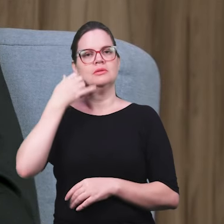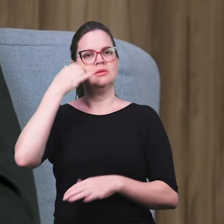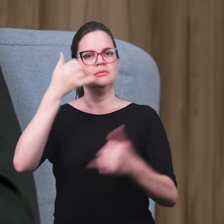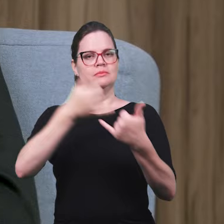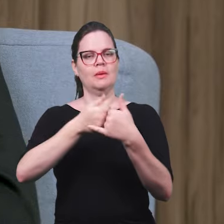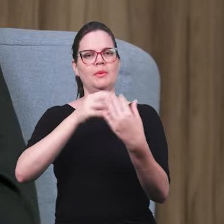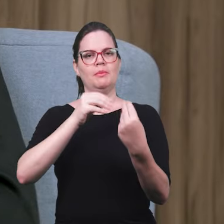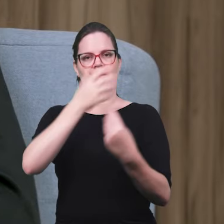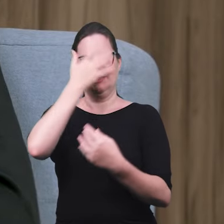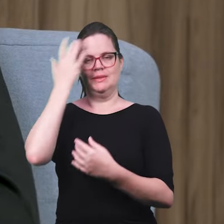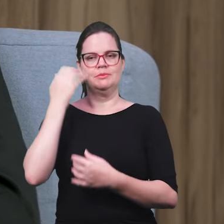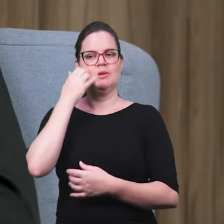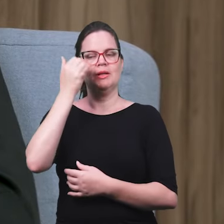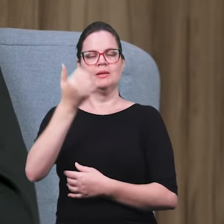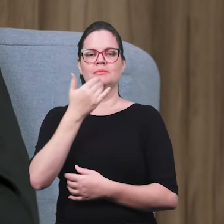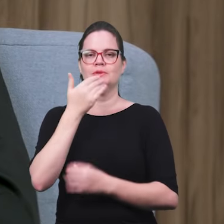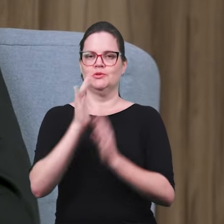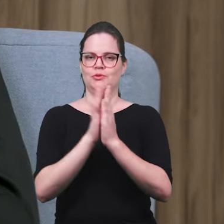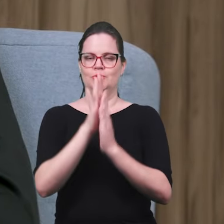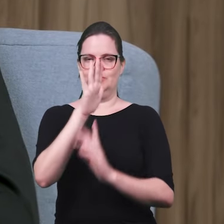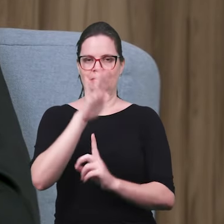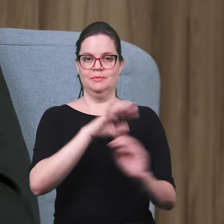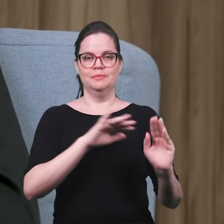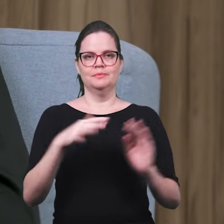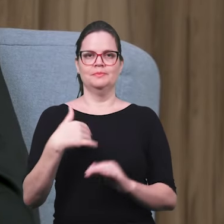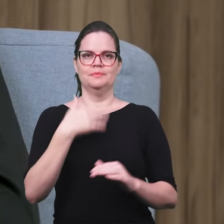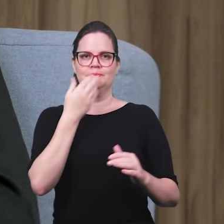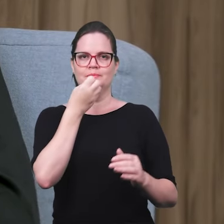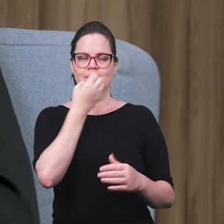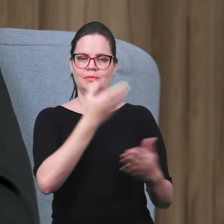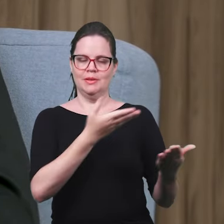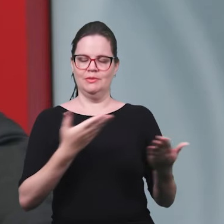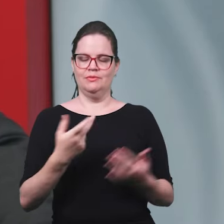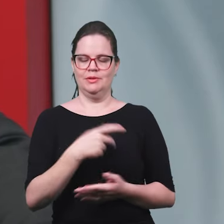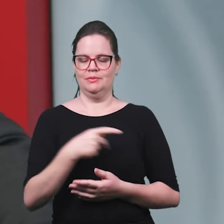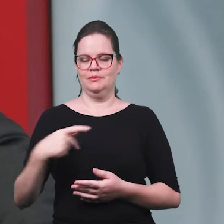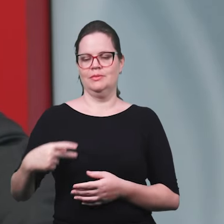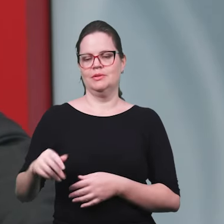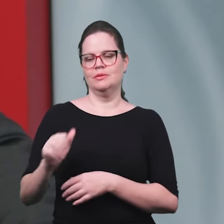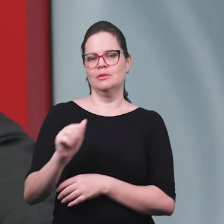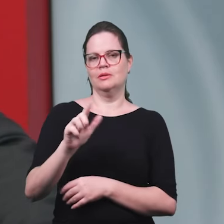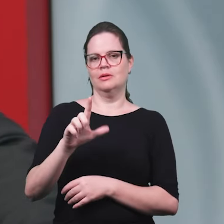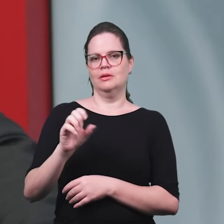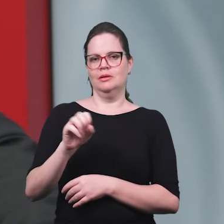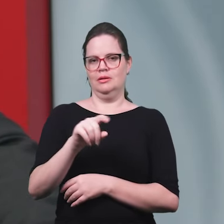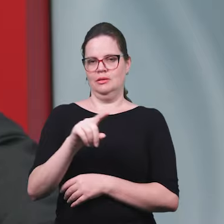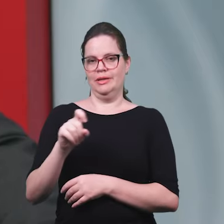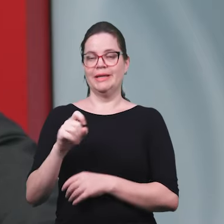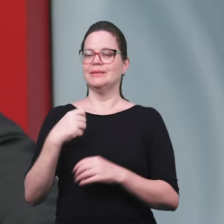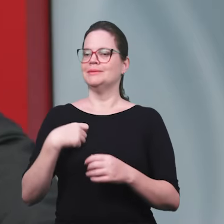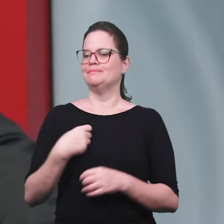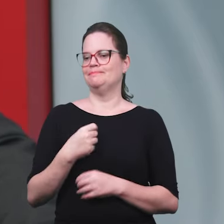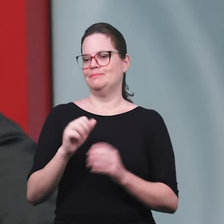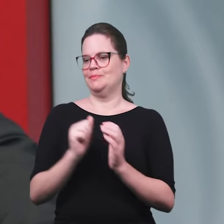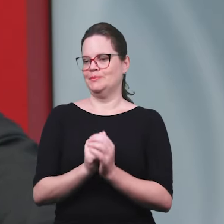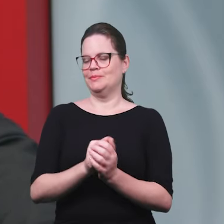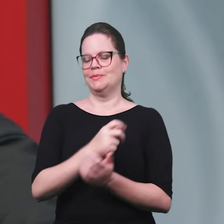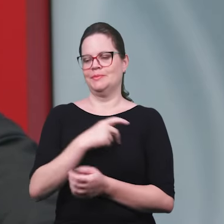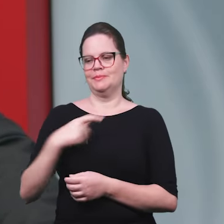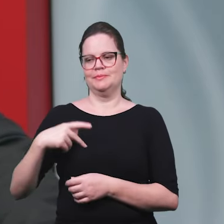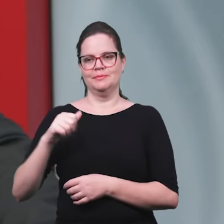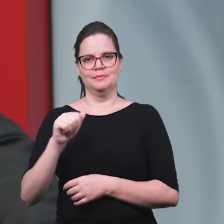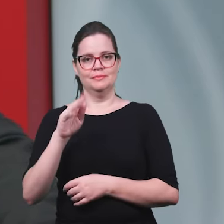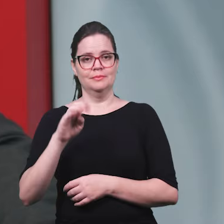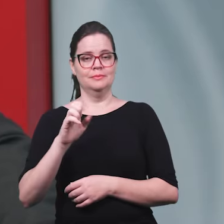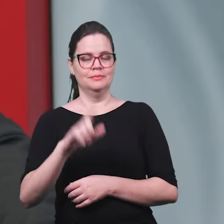pessoas fazem ali pedindo oração. Seja muito bem-vindo, pastor Alex. Amém, pastor Abel. É uma grande satisfação, prazer